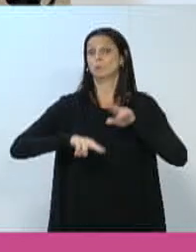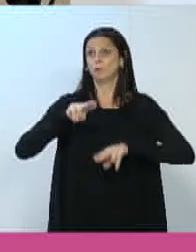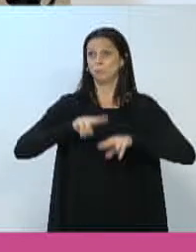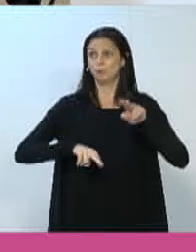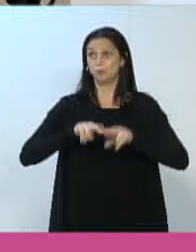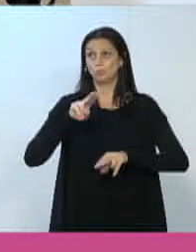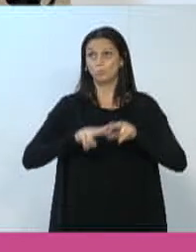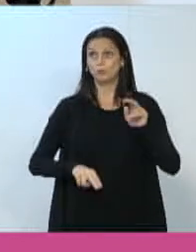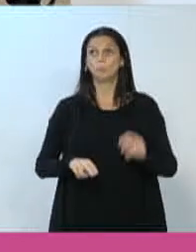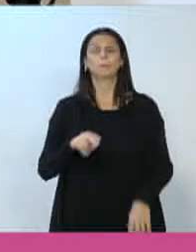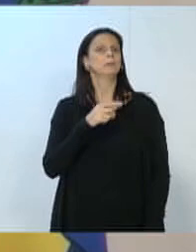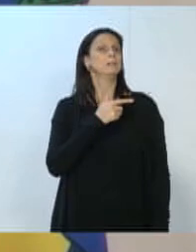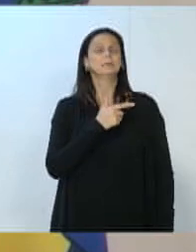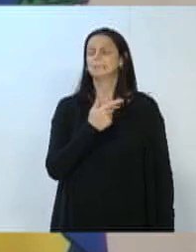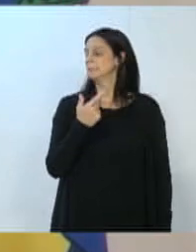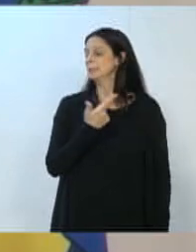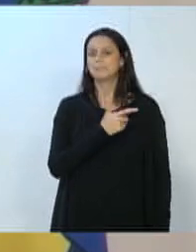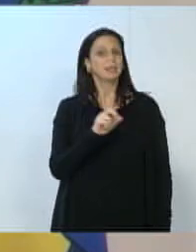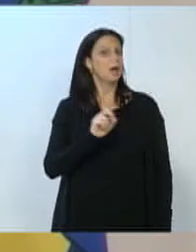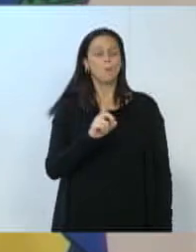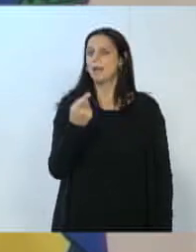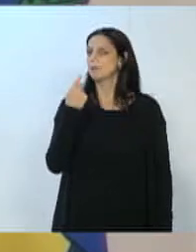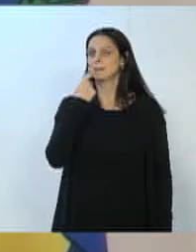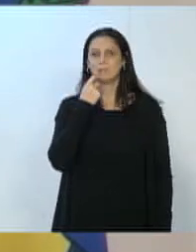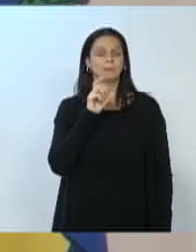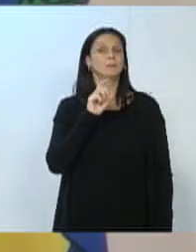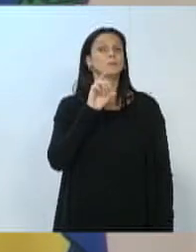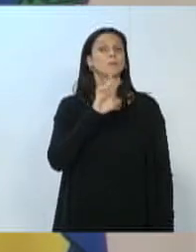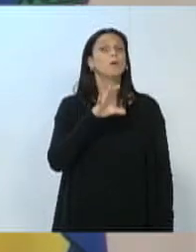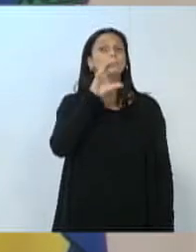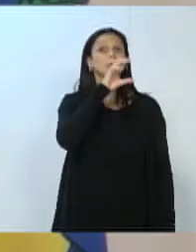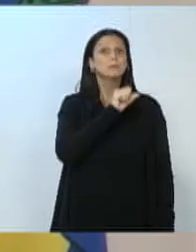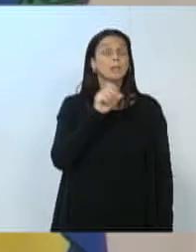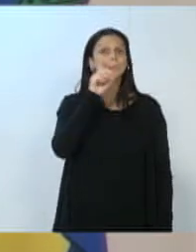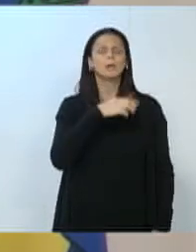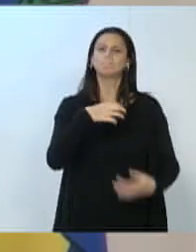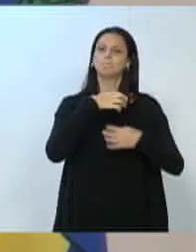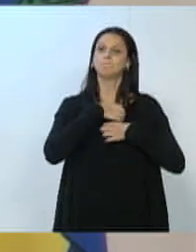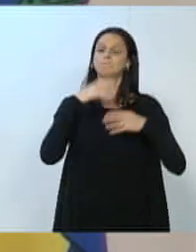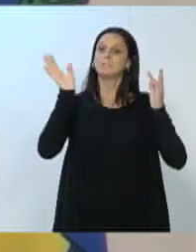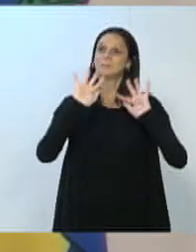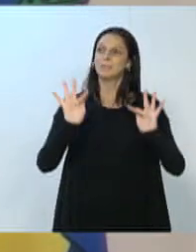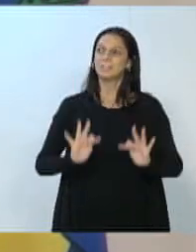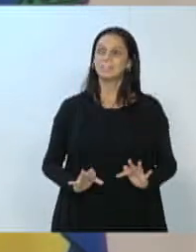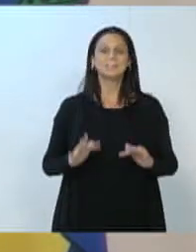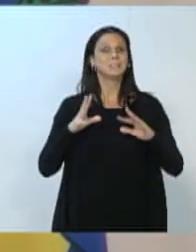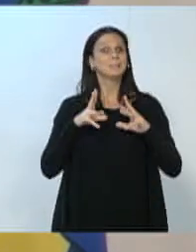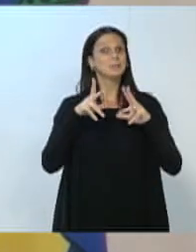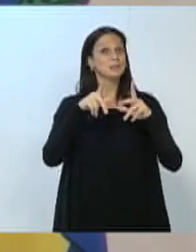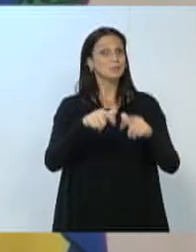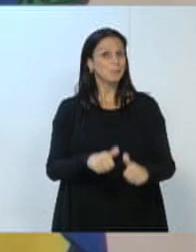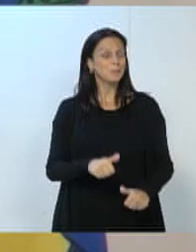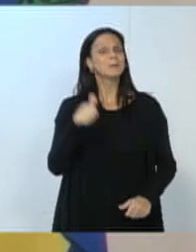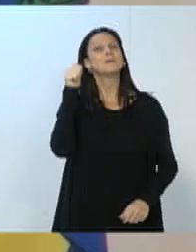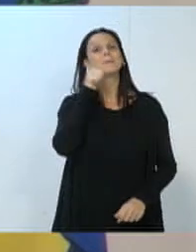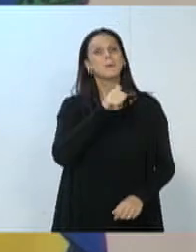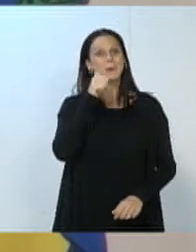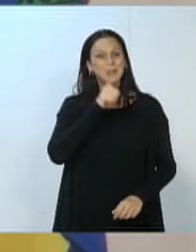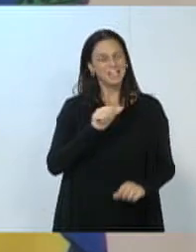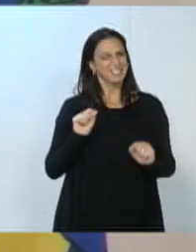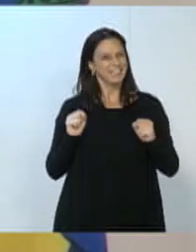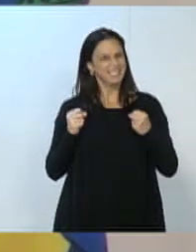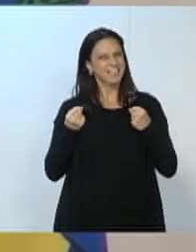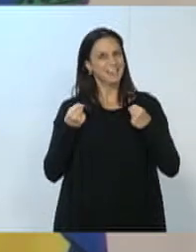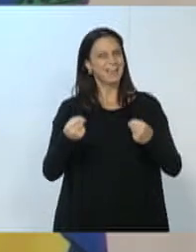não vai ter sexta-feira Será sábado e domingo muito feliz em ver todas essas mulheres guerreiras